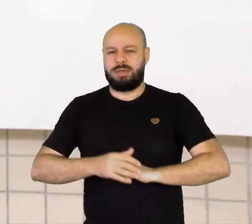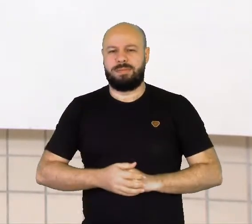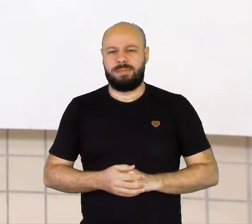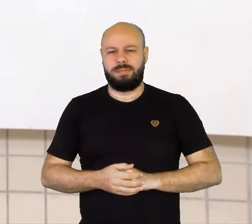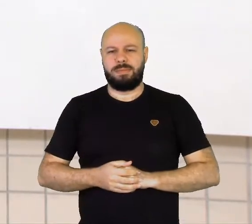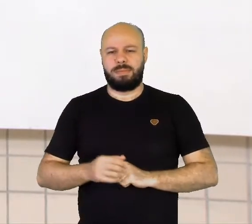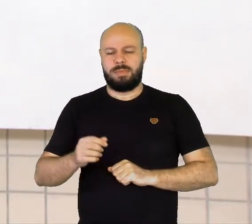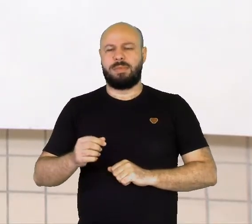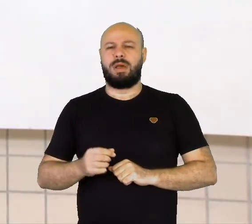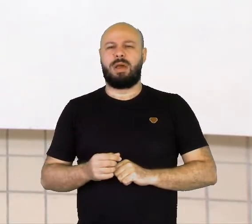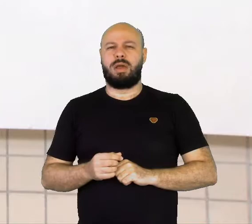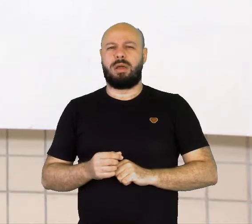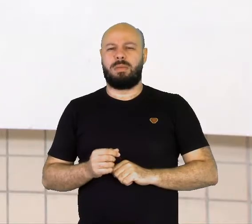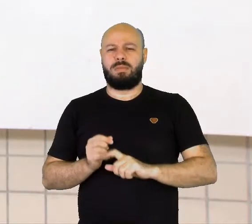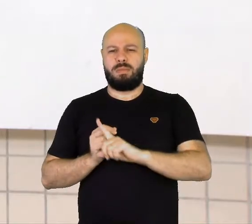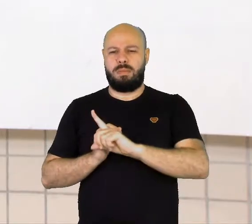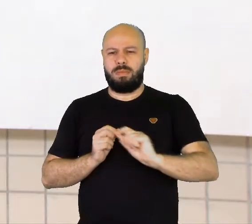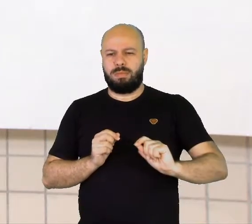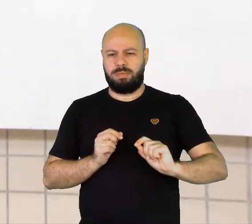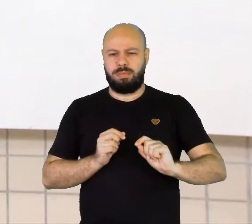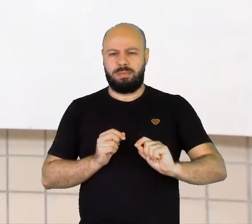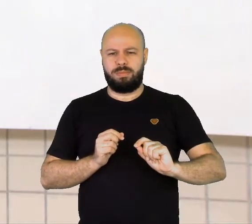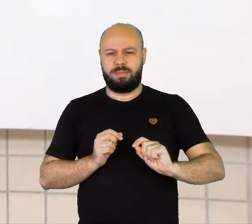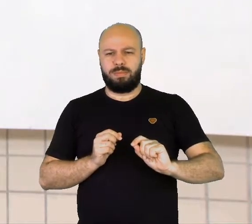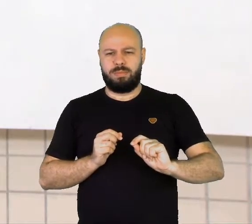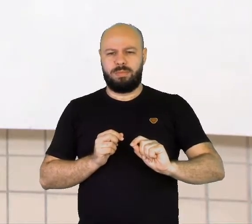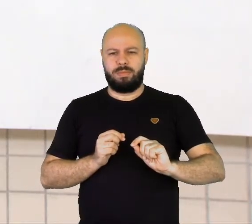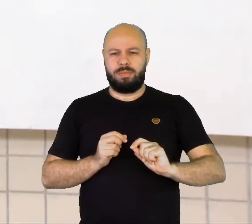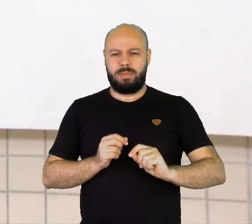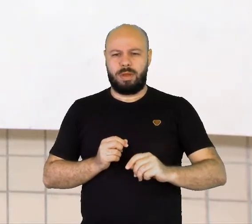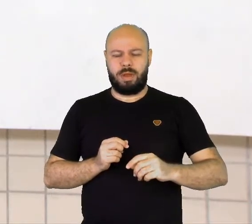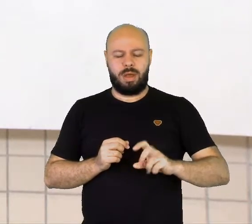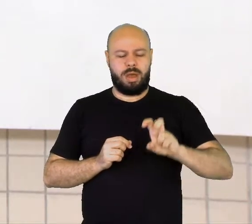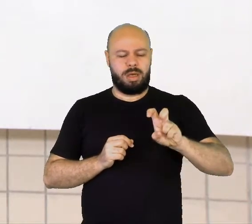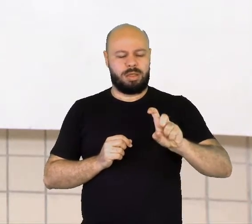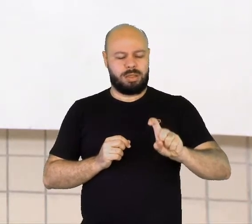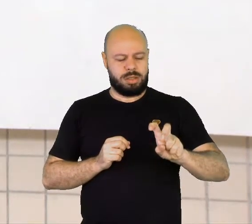de menor. 5x menos 3x,